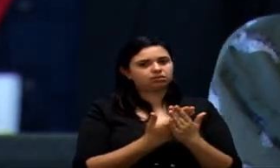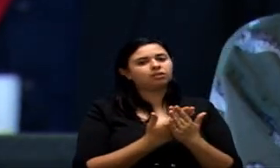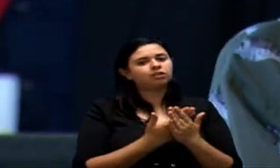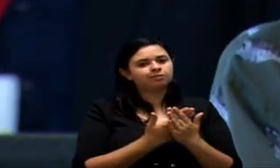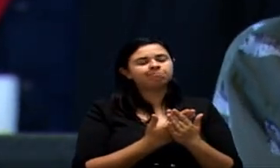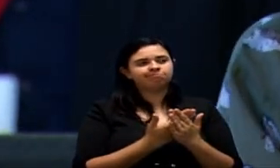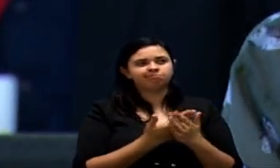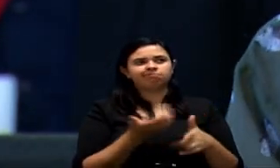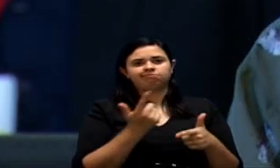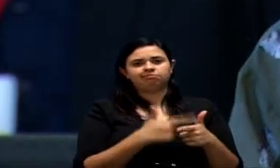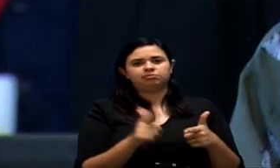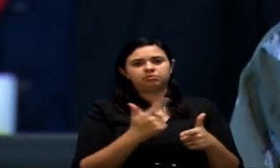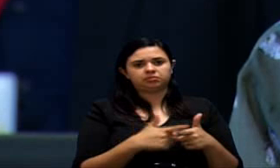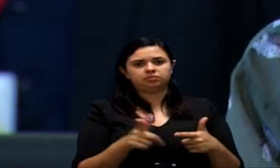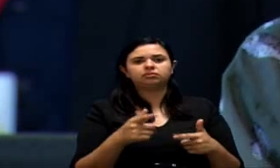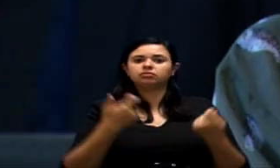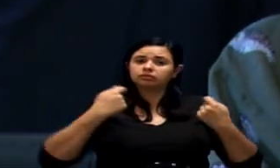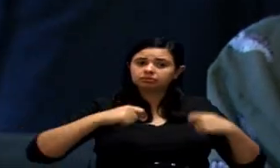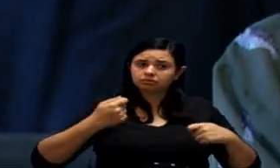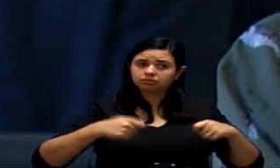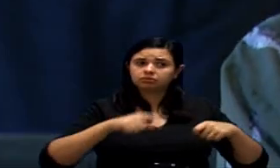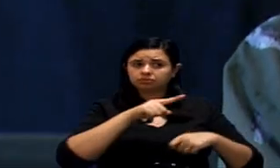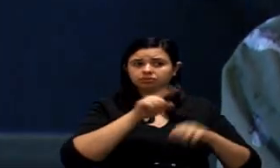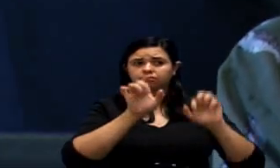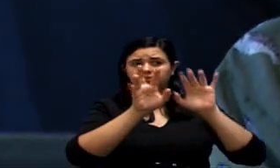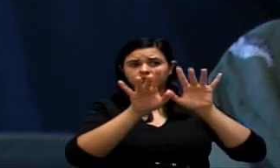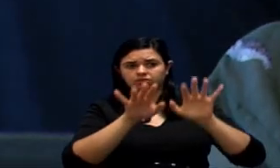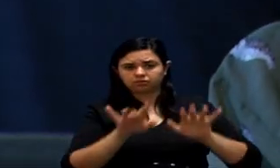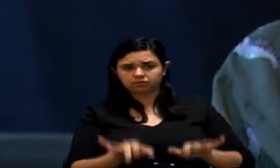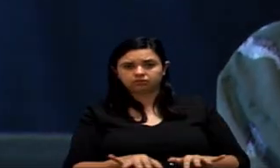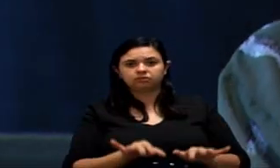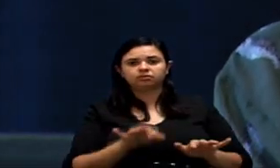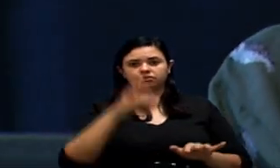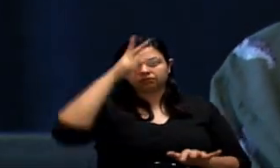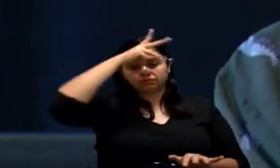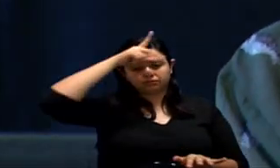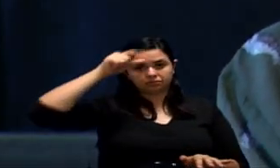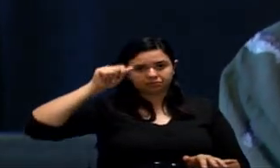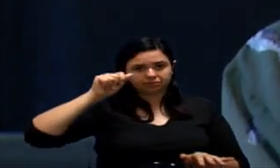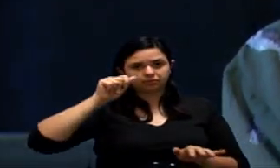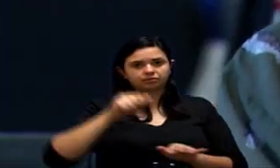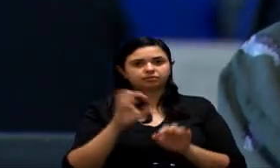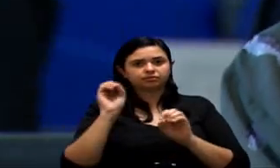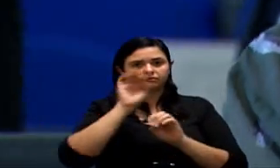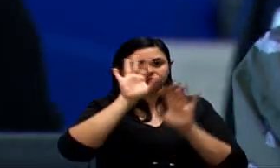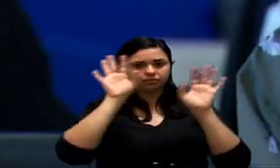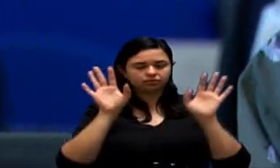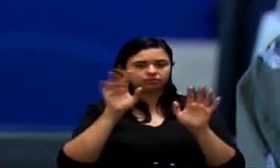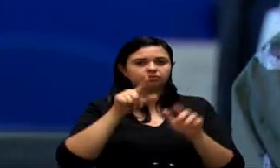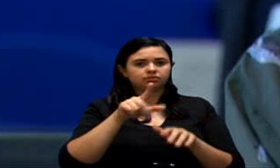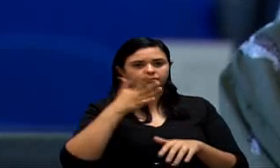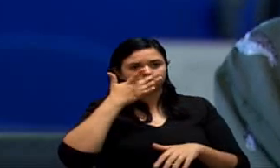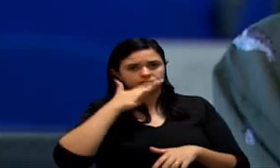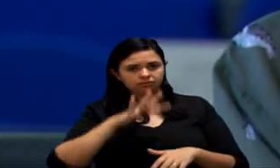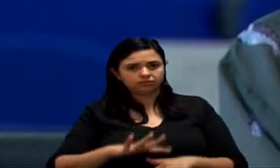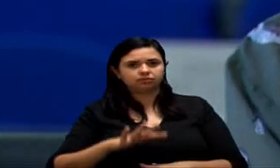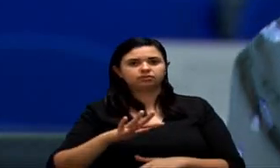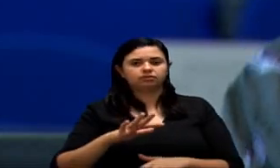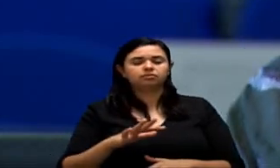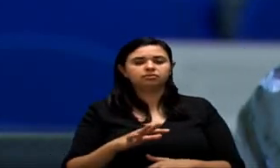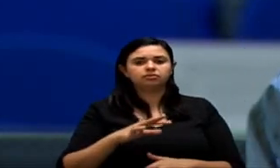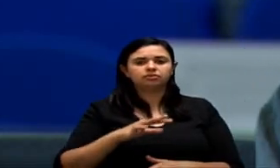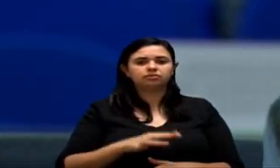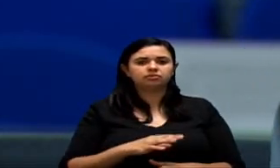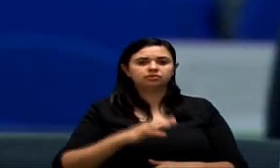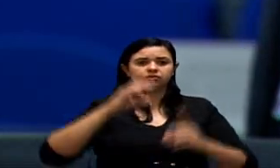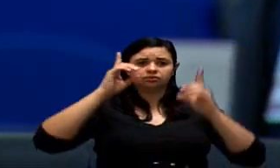uma no portal da transparência da prefeitura, que haja aí o número de pessoas, de crianças PCDs. Isso. O que